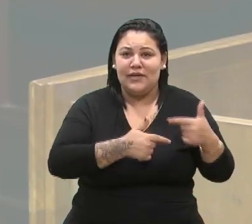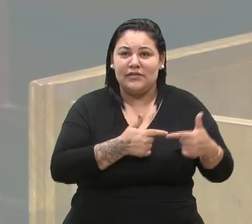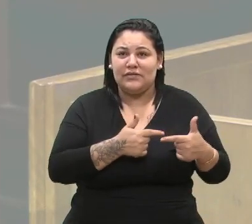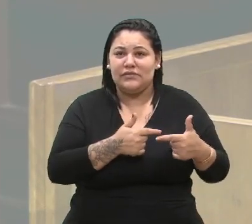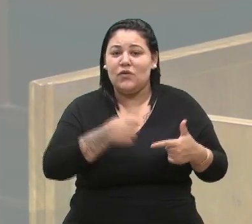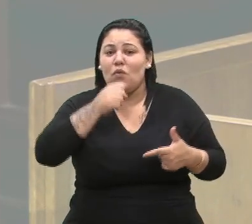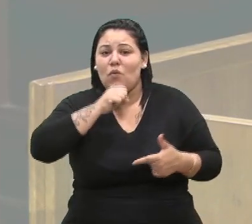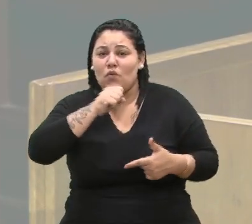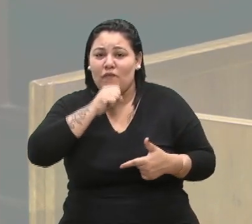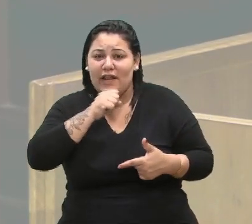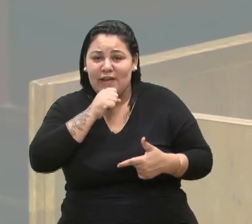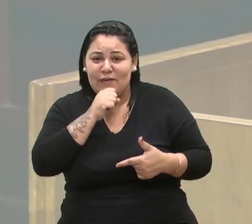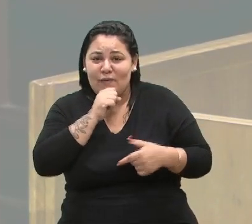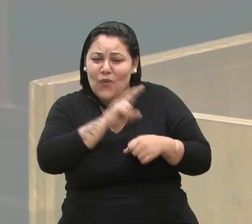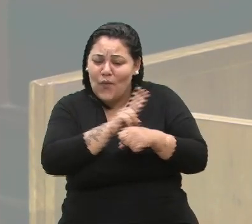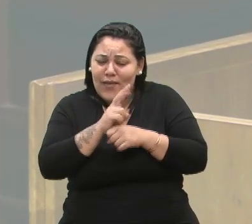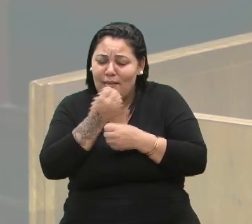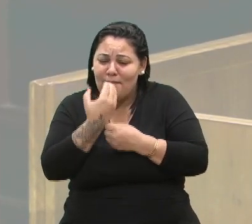está sendo bem cuidado.